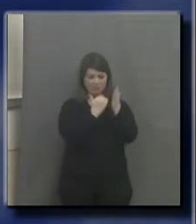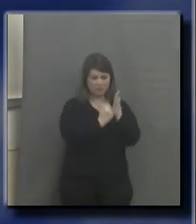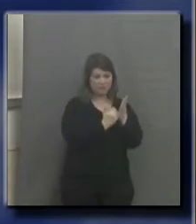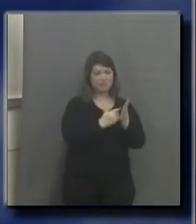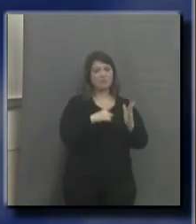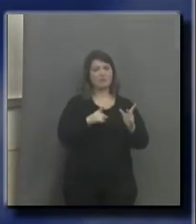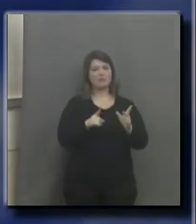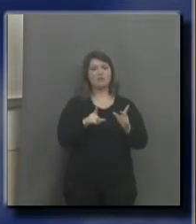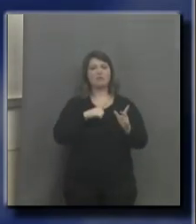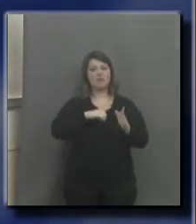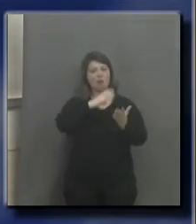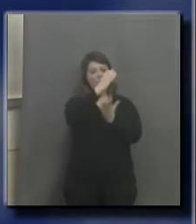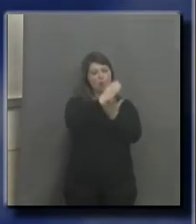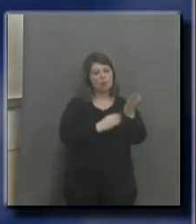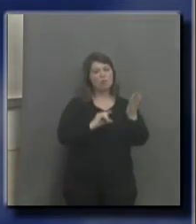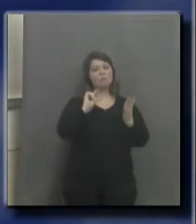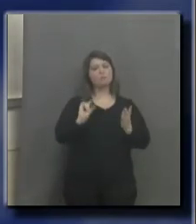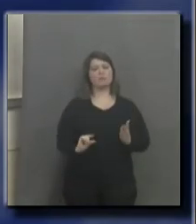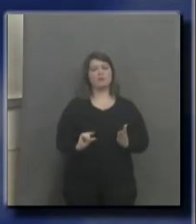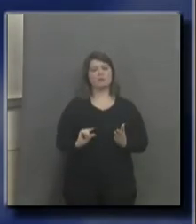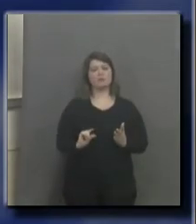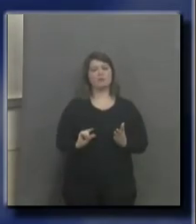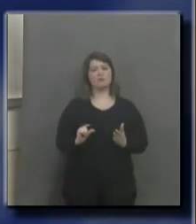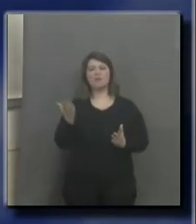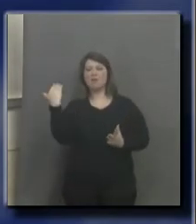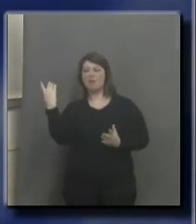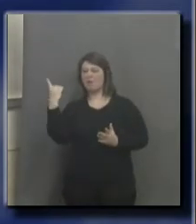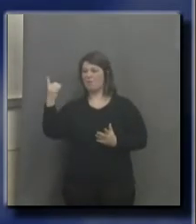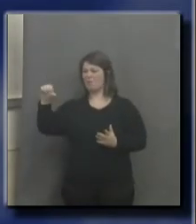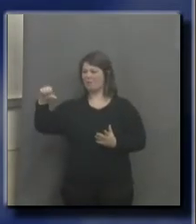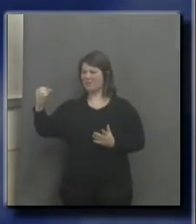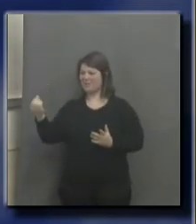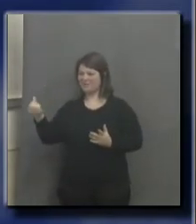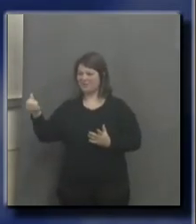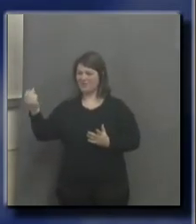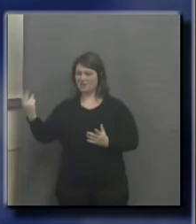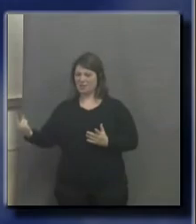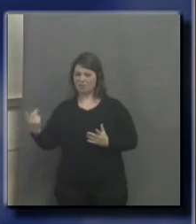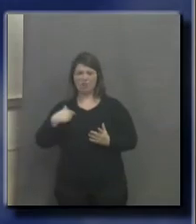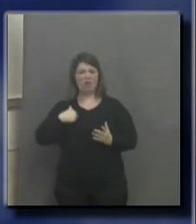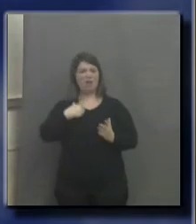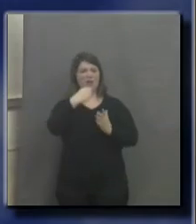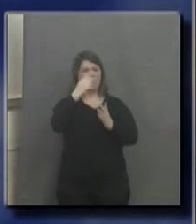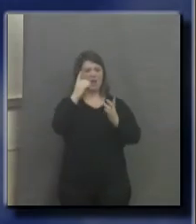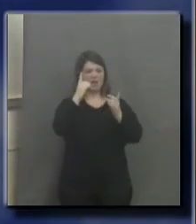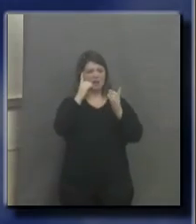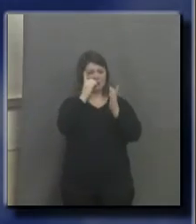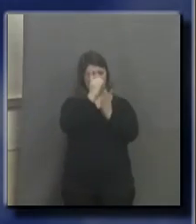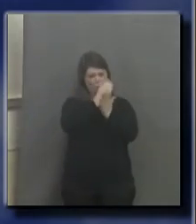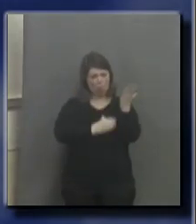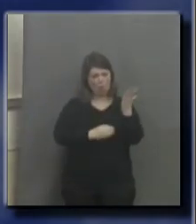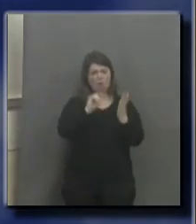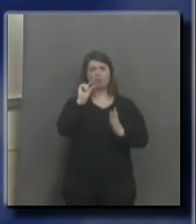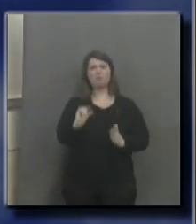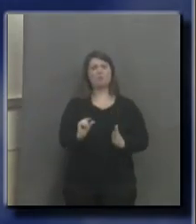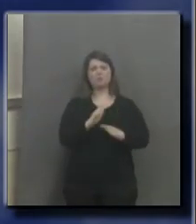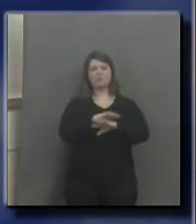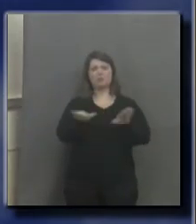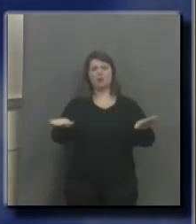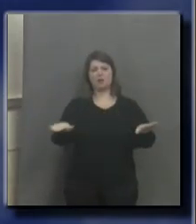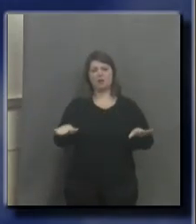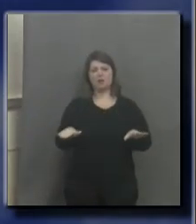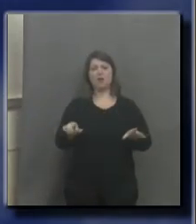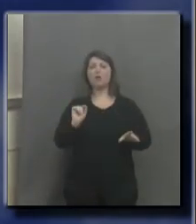seria o currículo mínimo. Naquela época, não se falava em diretrizes curriculares, se falava em currículo mínimo, né, que